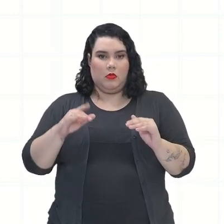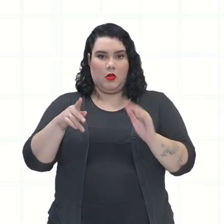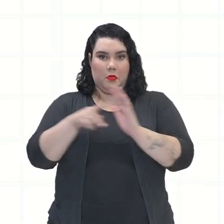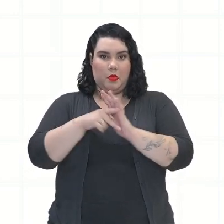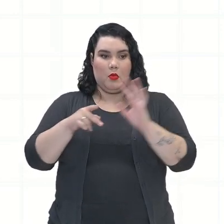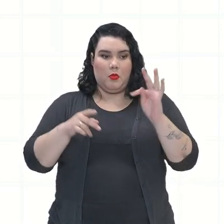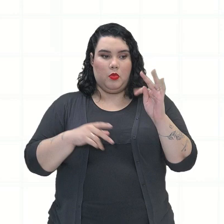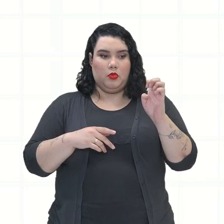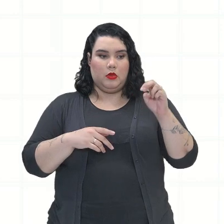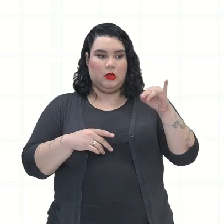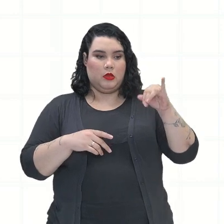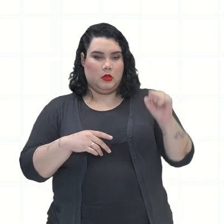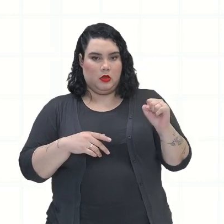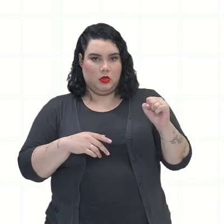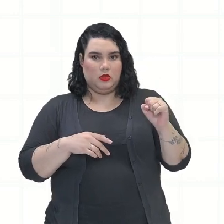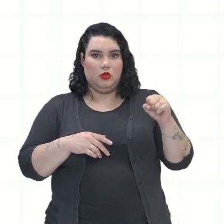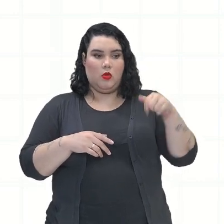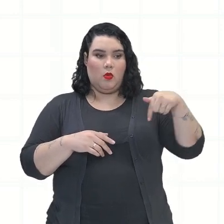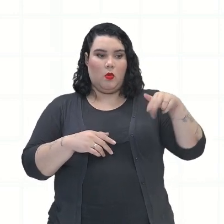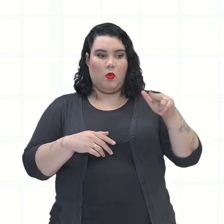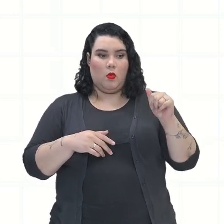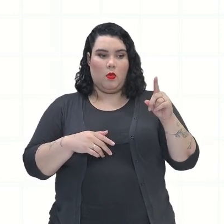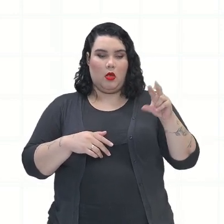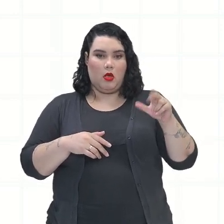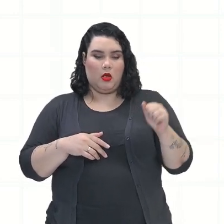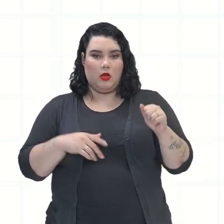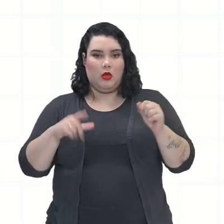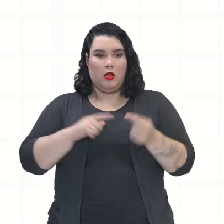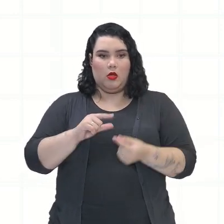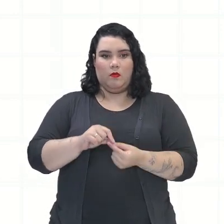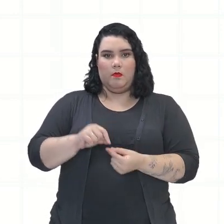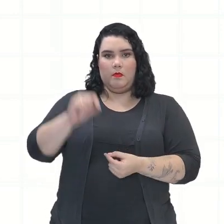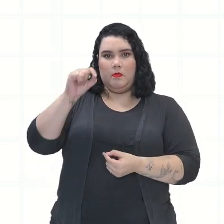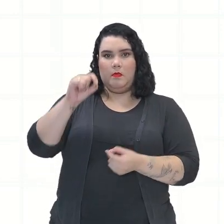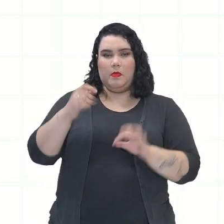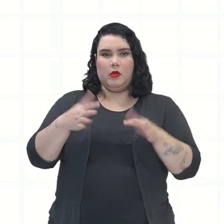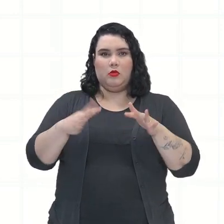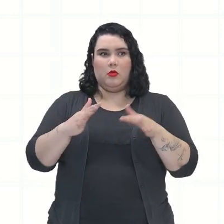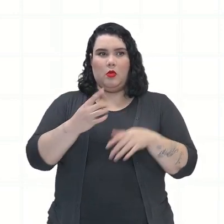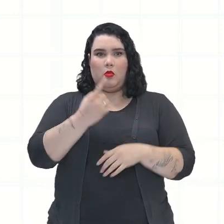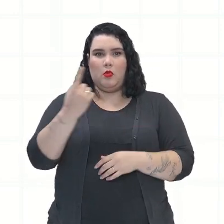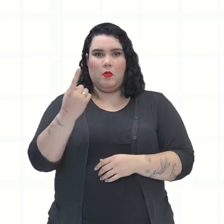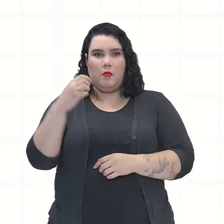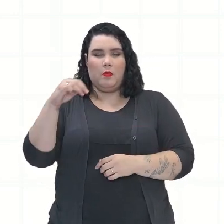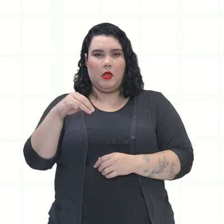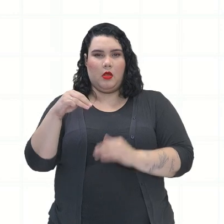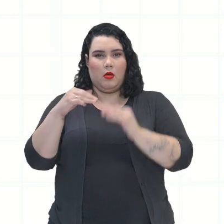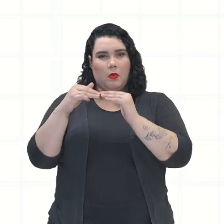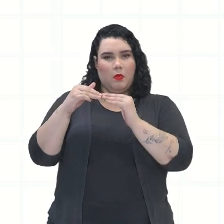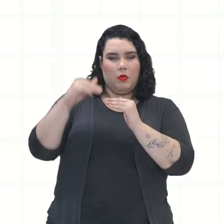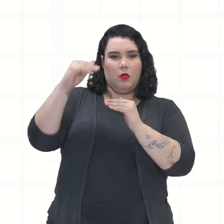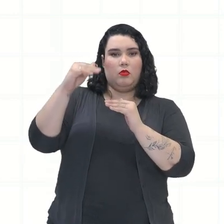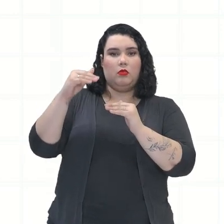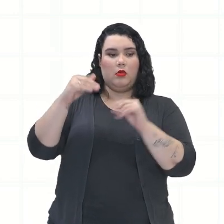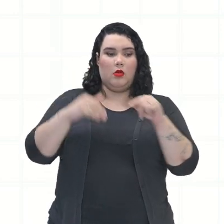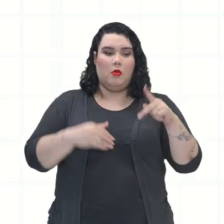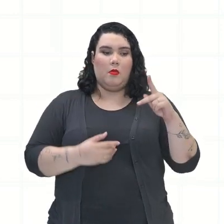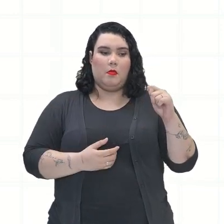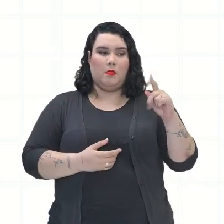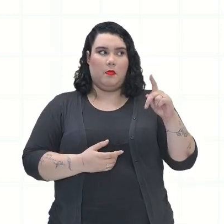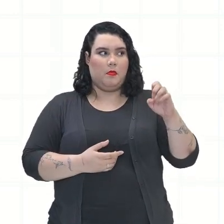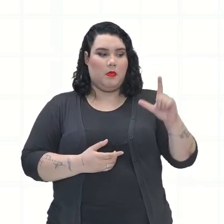do tênis de quadra, tá bom? O tênis de quadra é de um pouco mais de 1 metro, já o do pádel é um pouco